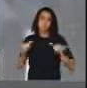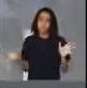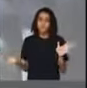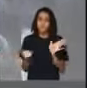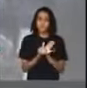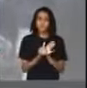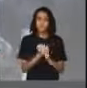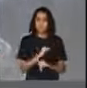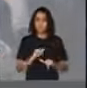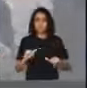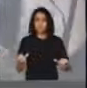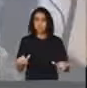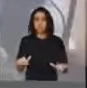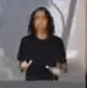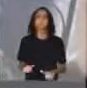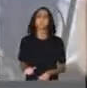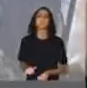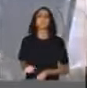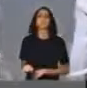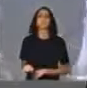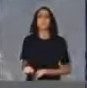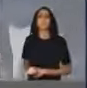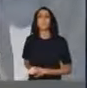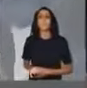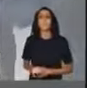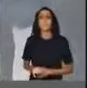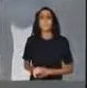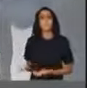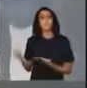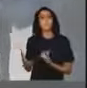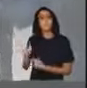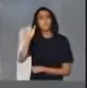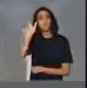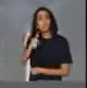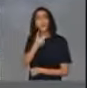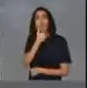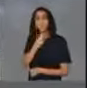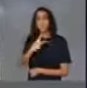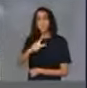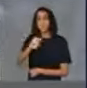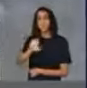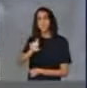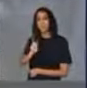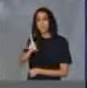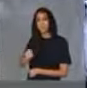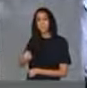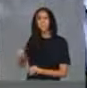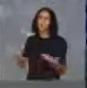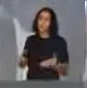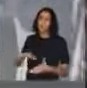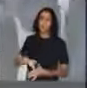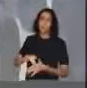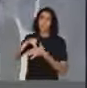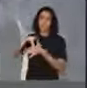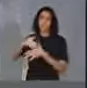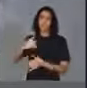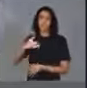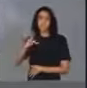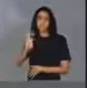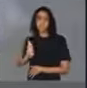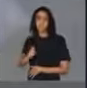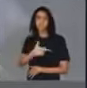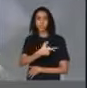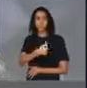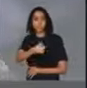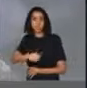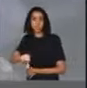pela bancada da eleição do jovem Pedro Fernandes como líder da bancada do PTB. Para 2019,